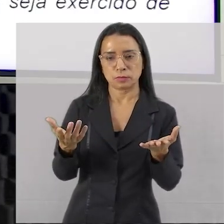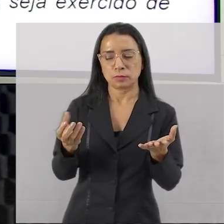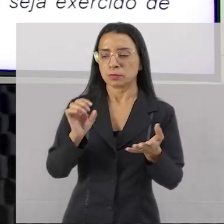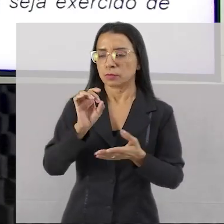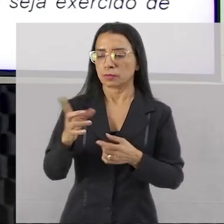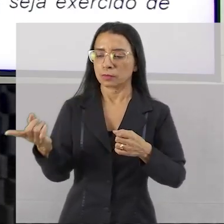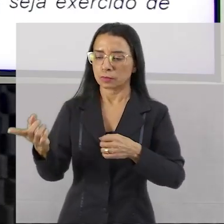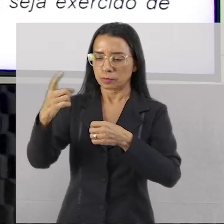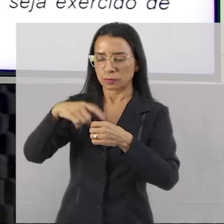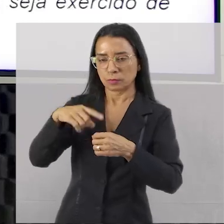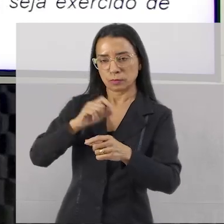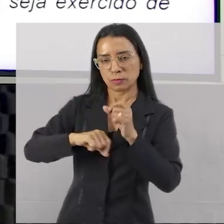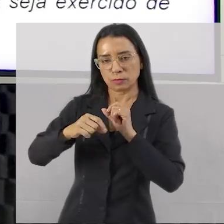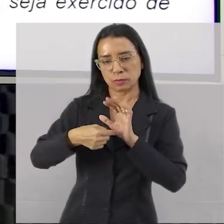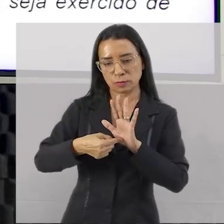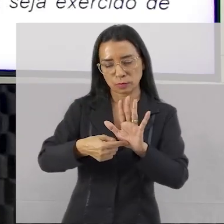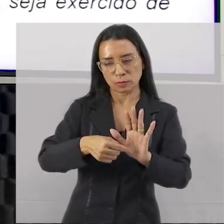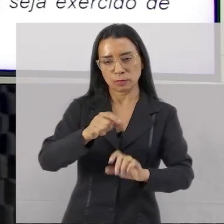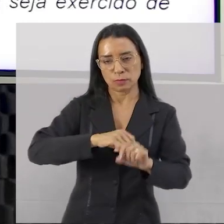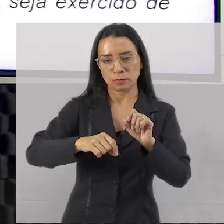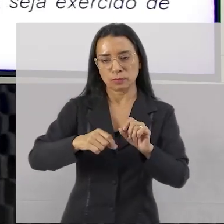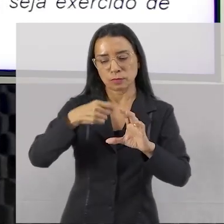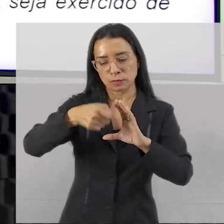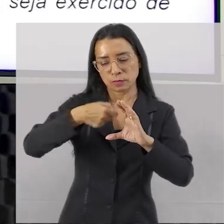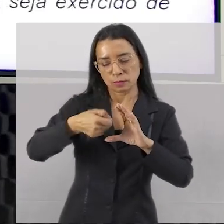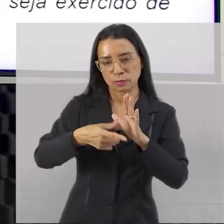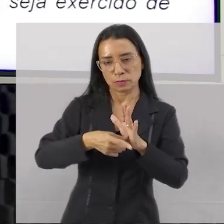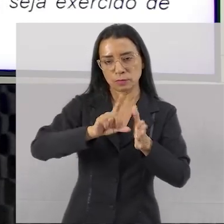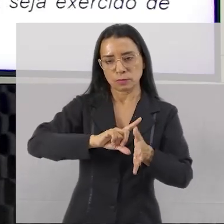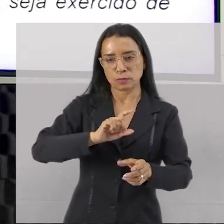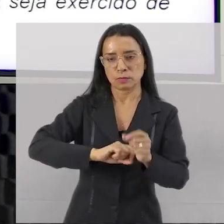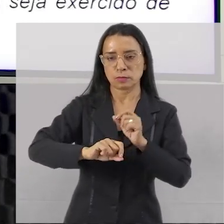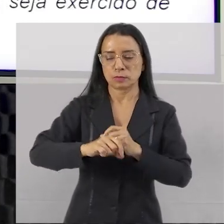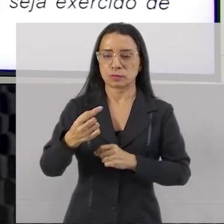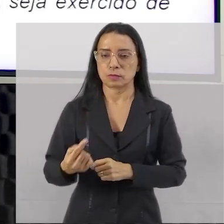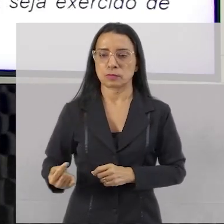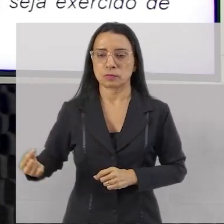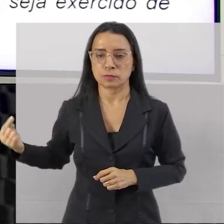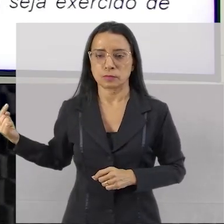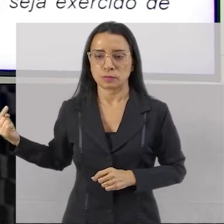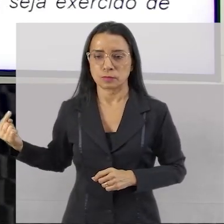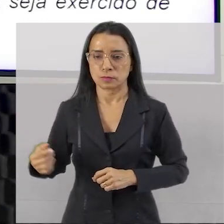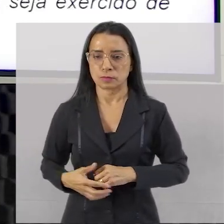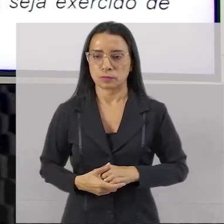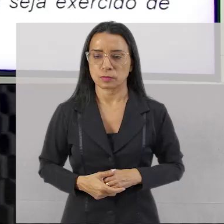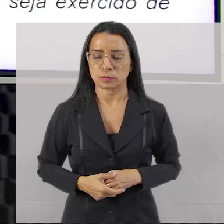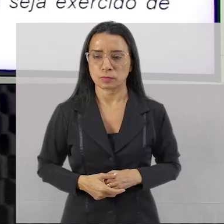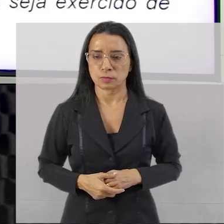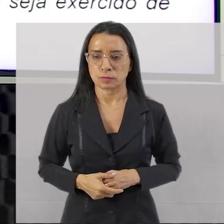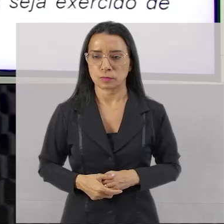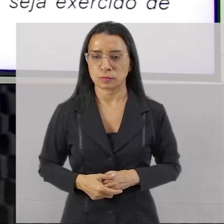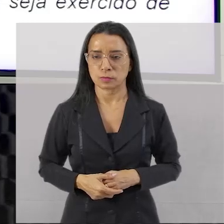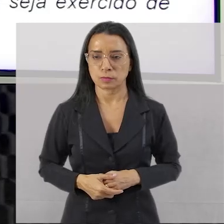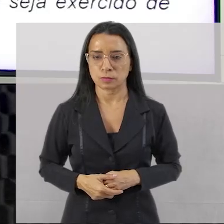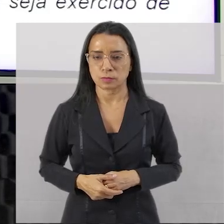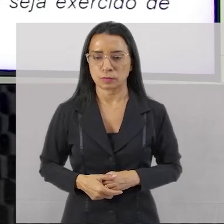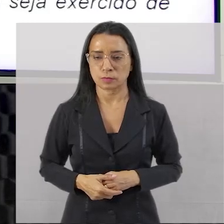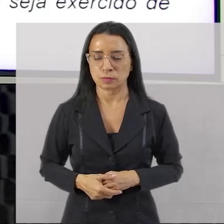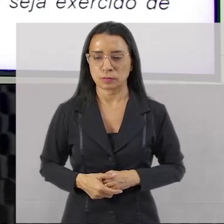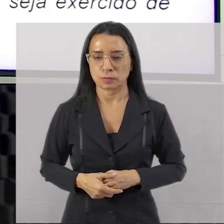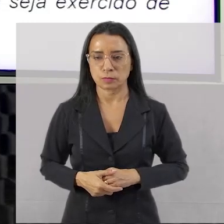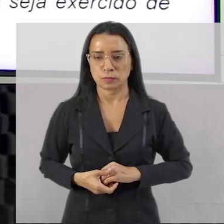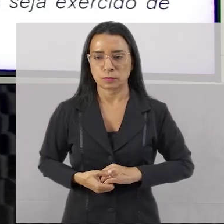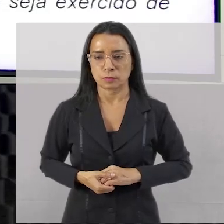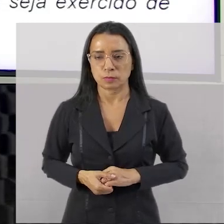retomadas, como eu já te apresentei em vídeos anteriores. Sendo assim, deve ocorrer a plena valorização do